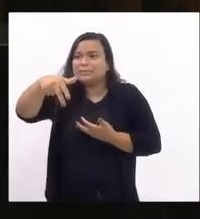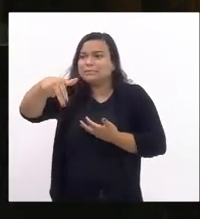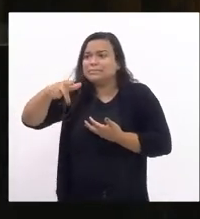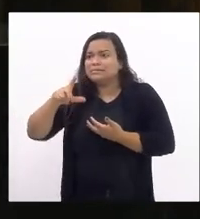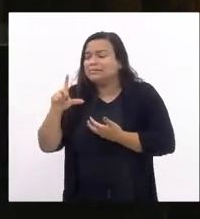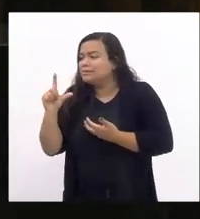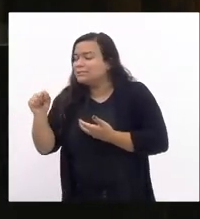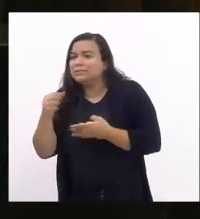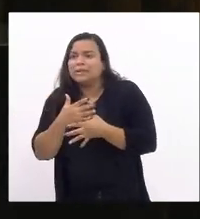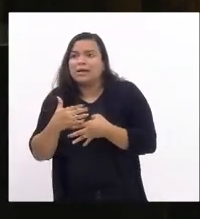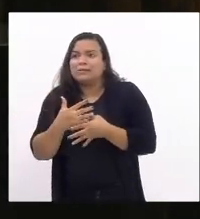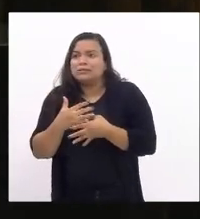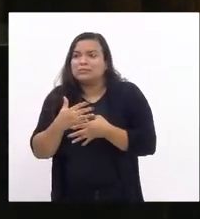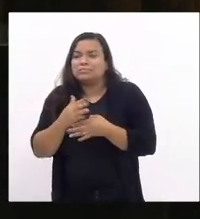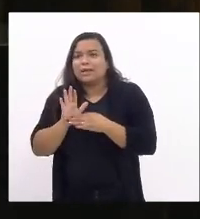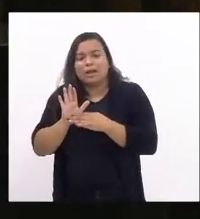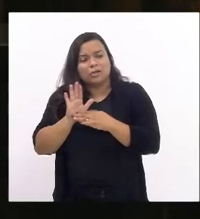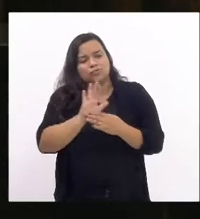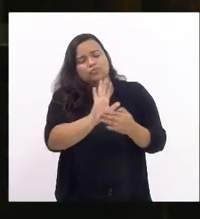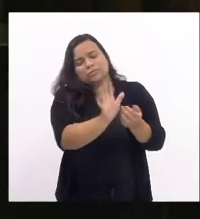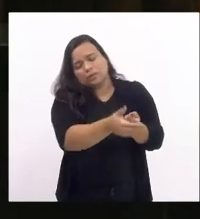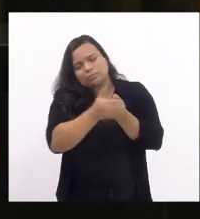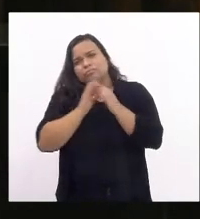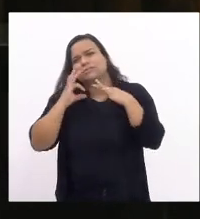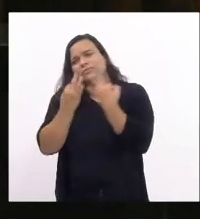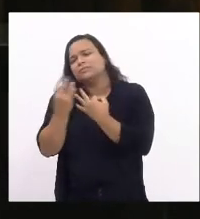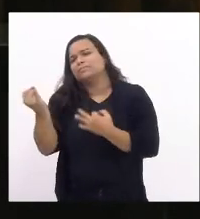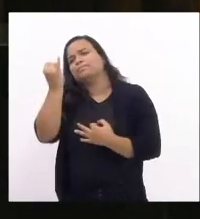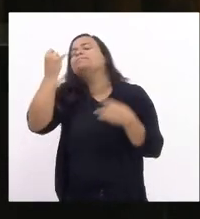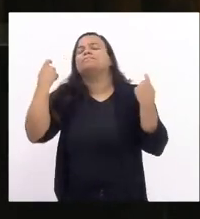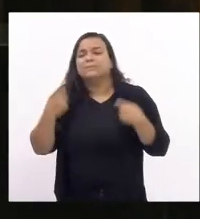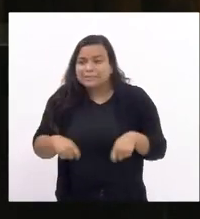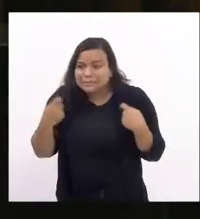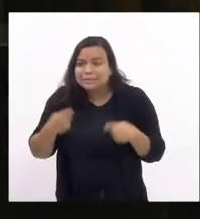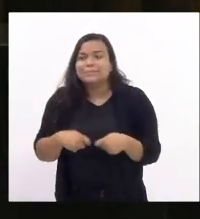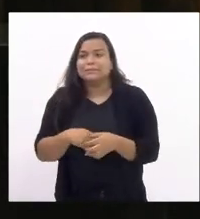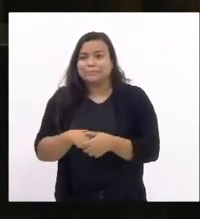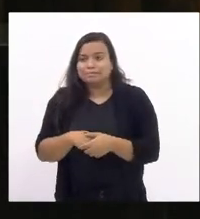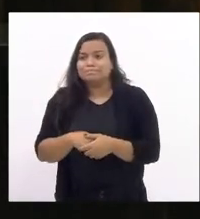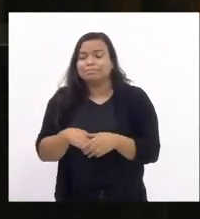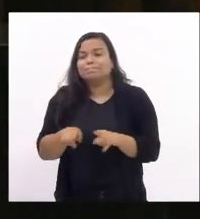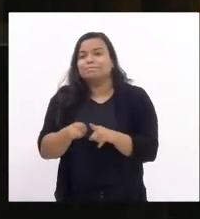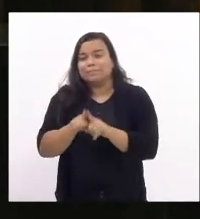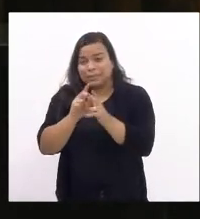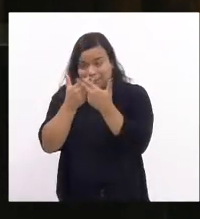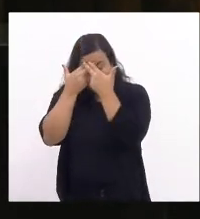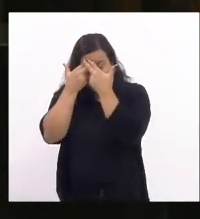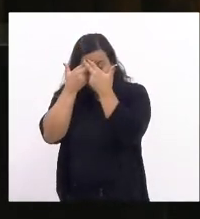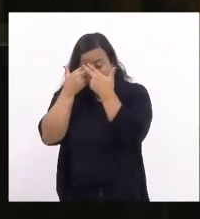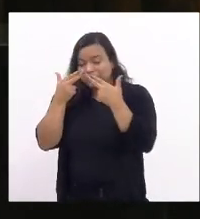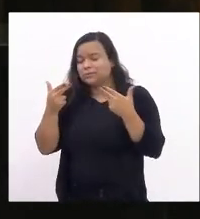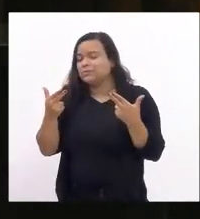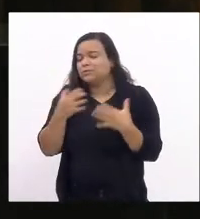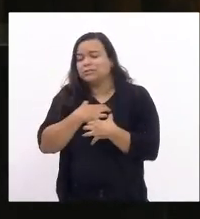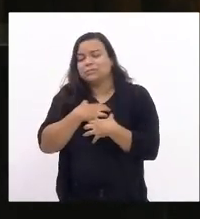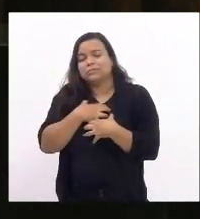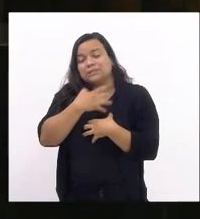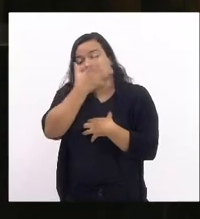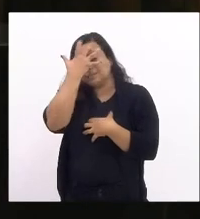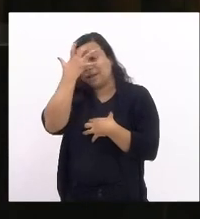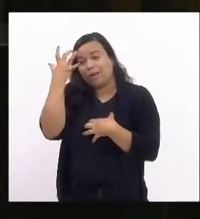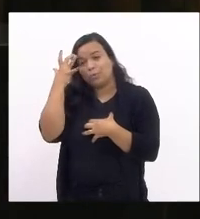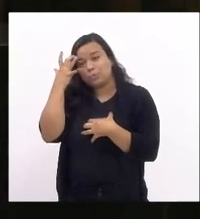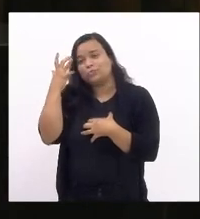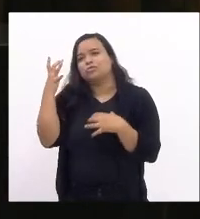o acolhimento a essas famílias é fundamental e, sem dúvida nenhuma, o trauma que é causado na saúde mental